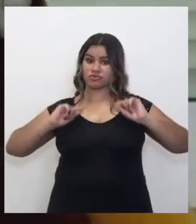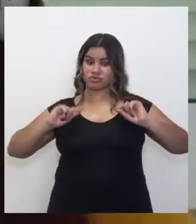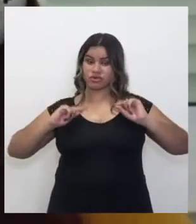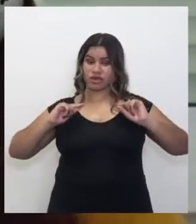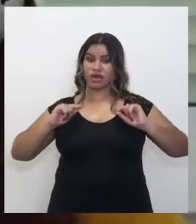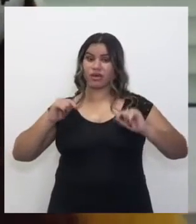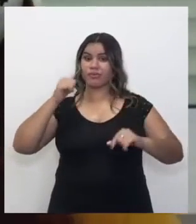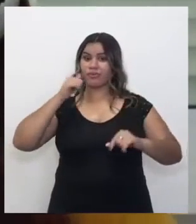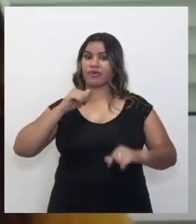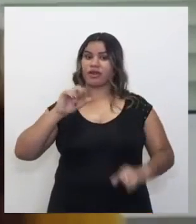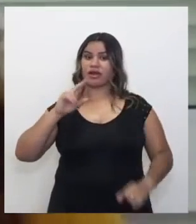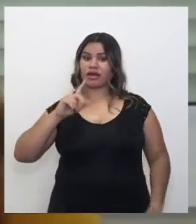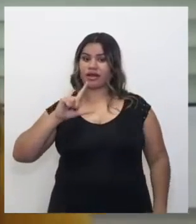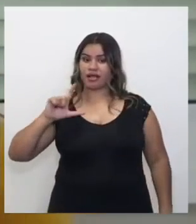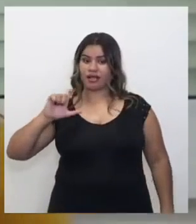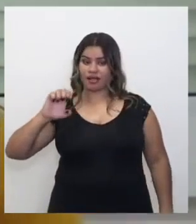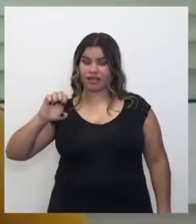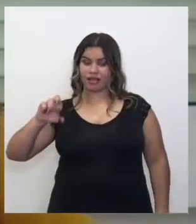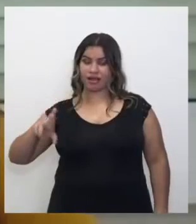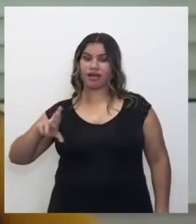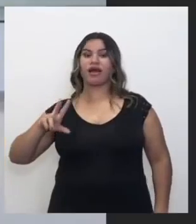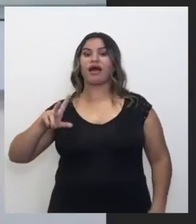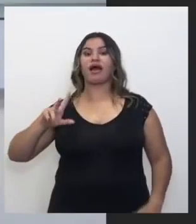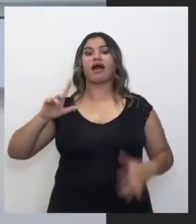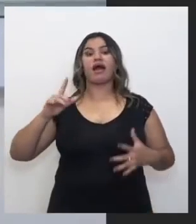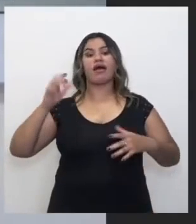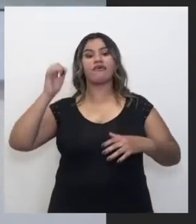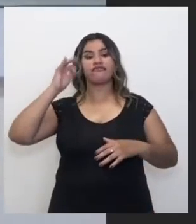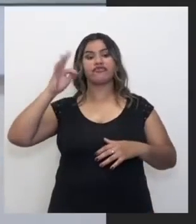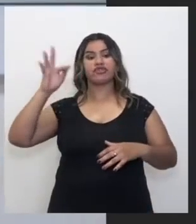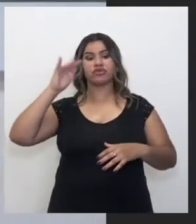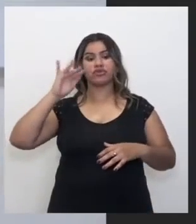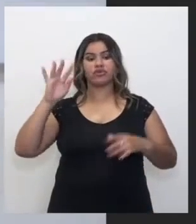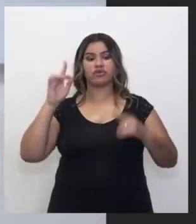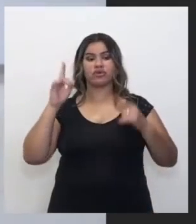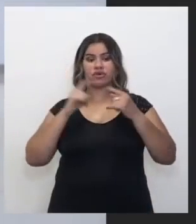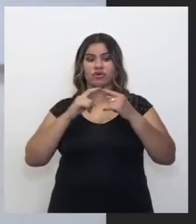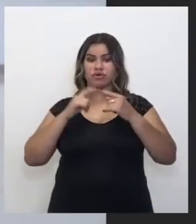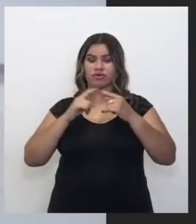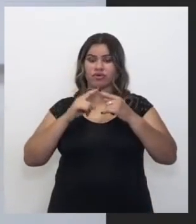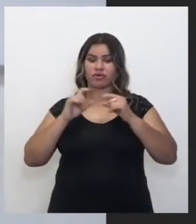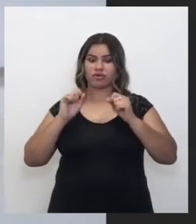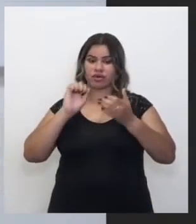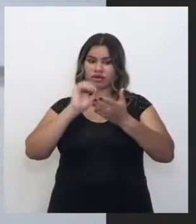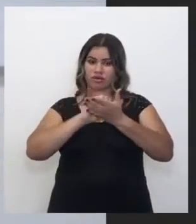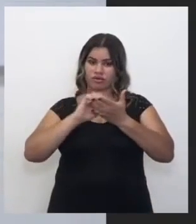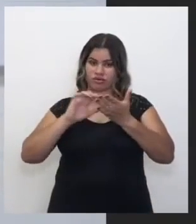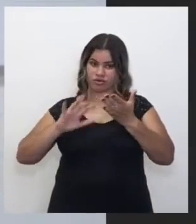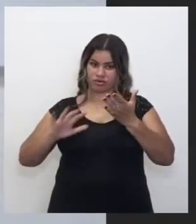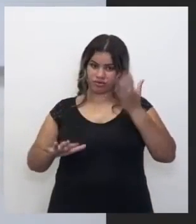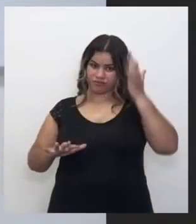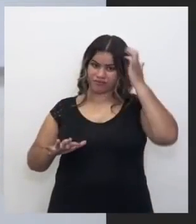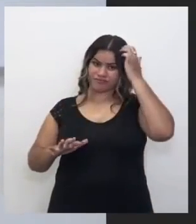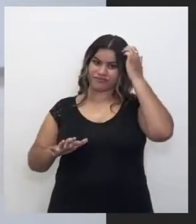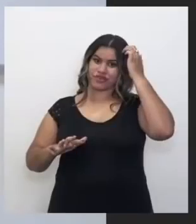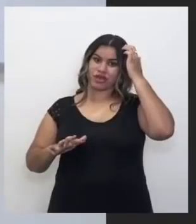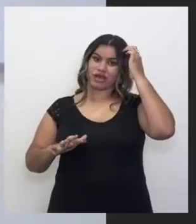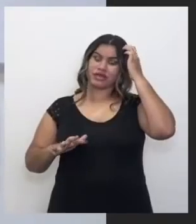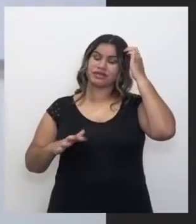Heller a filosofia é considerada, então, uma atividade não